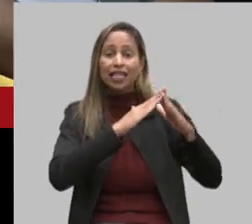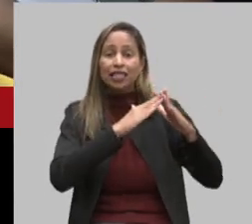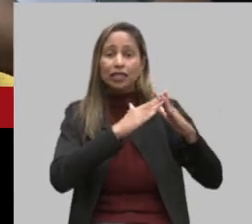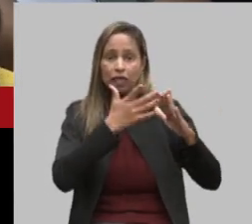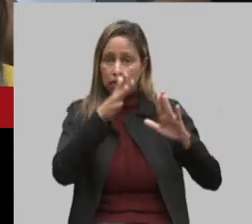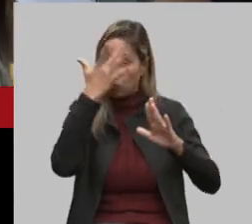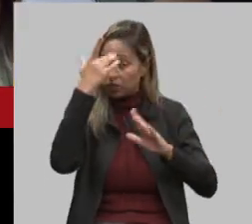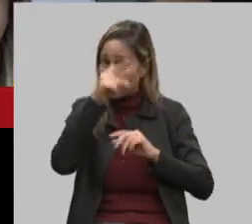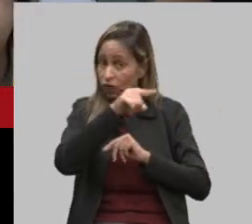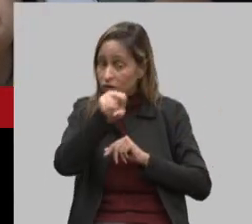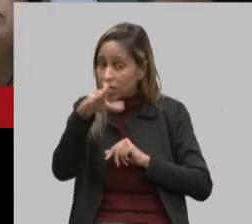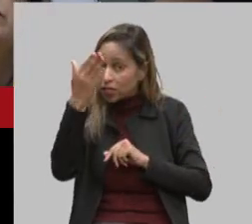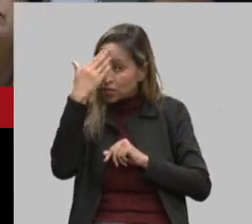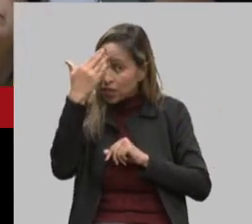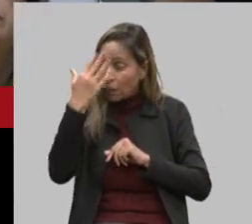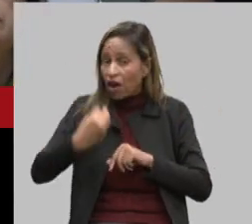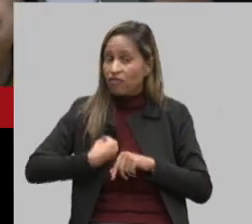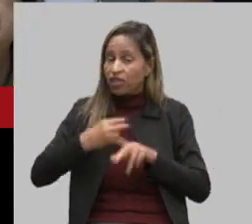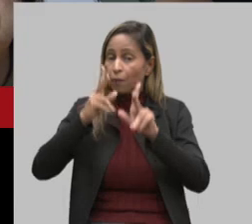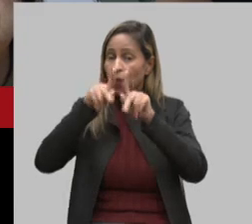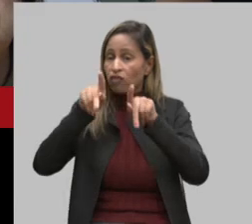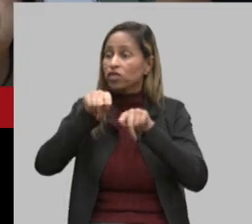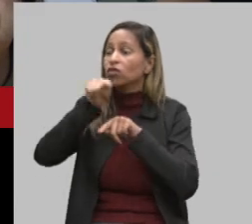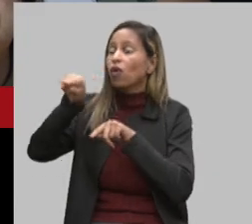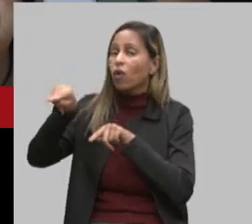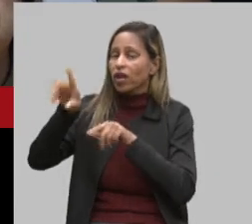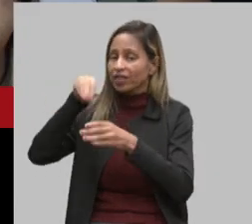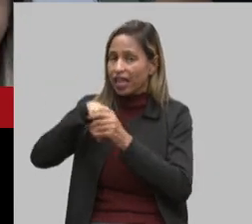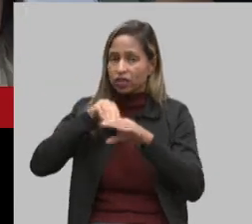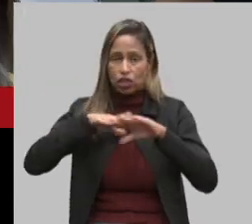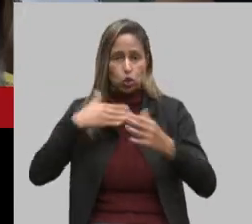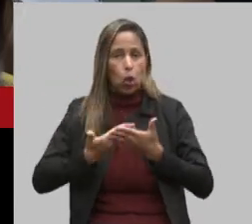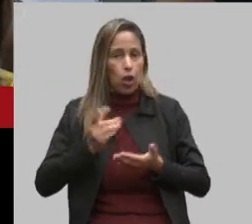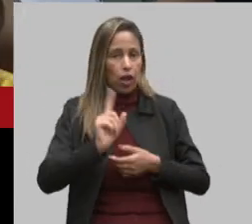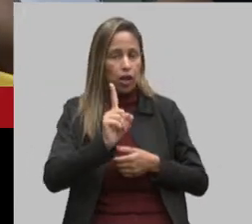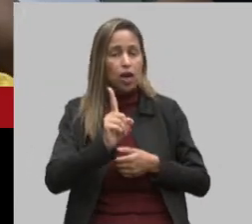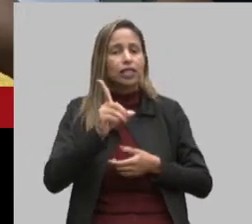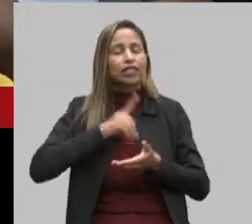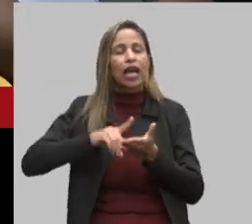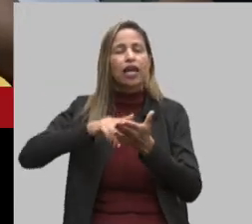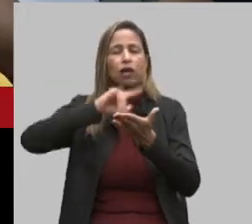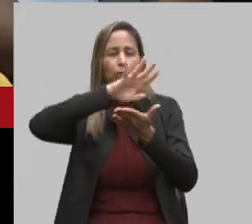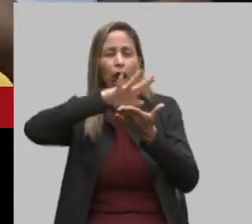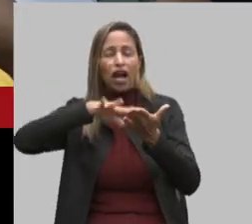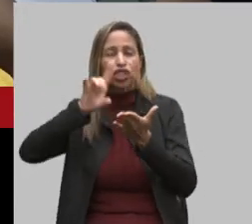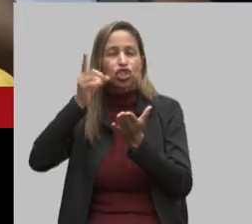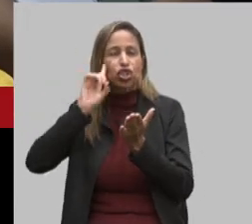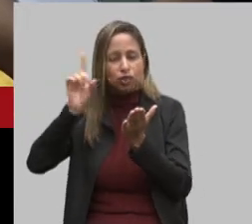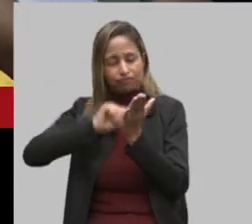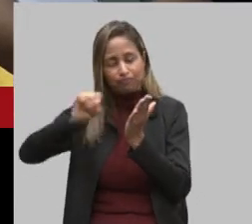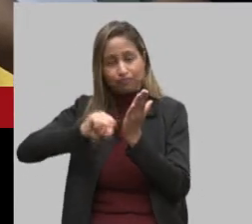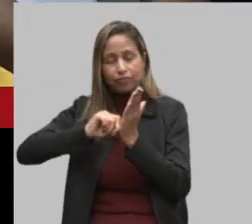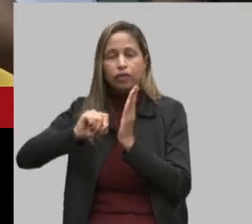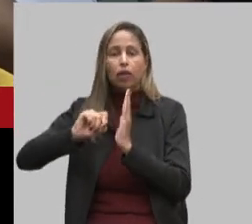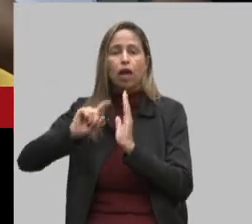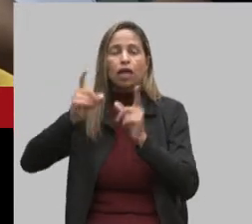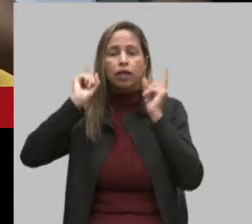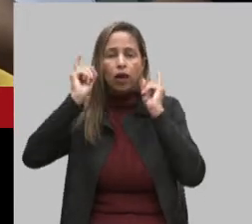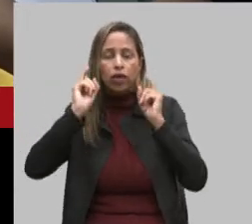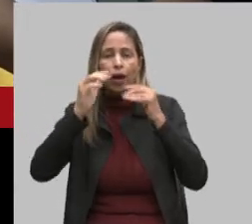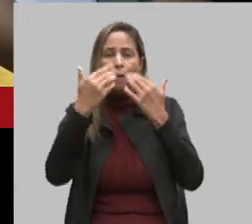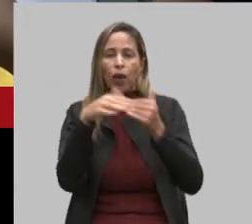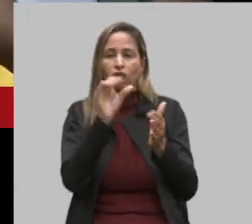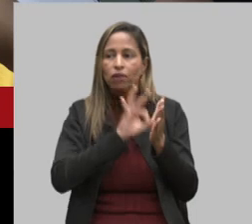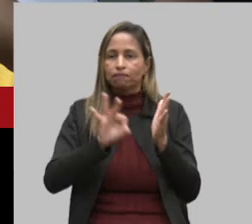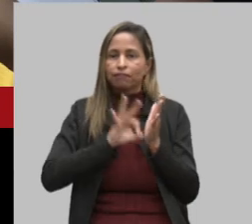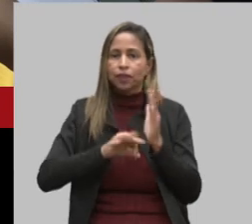sabem mas a vida de Professor não é só dentro da escola tem diário para preencher tem reunião tem prova para corrigir e